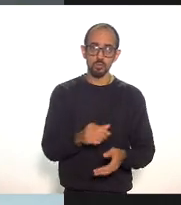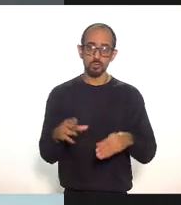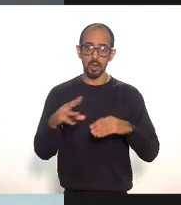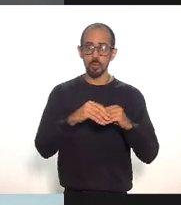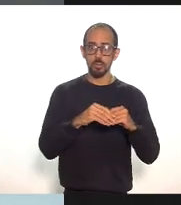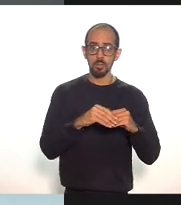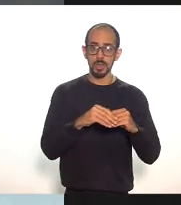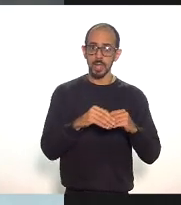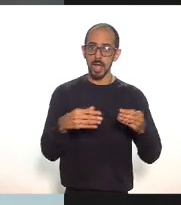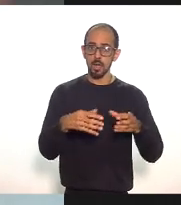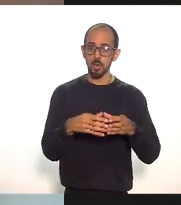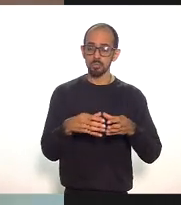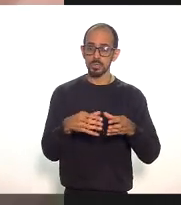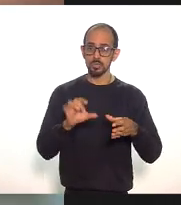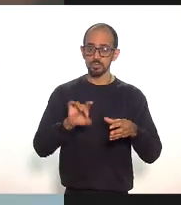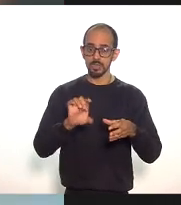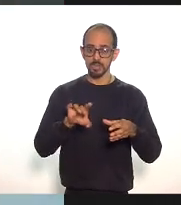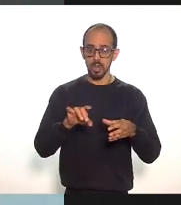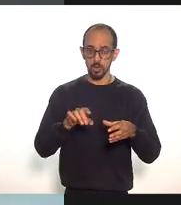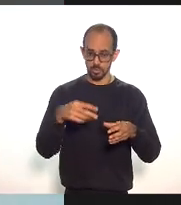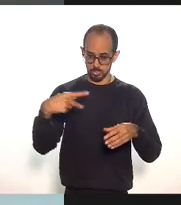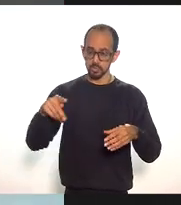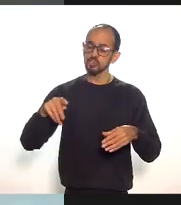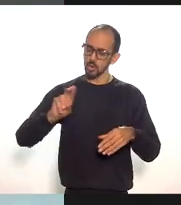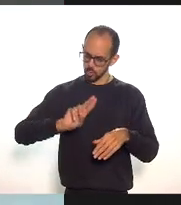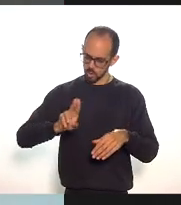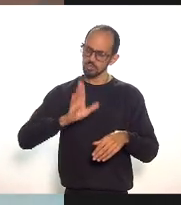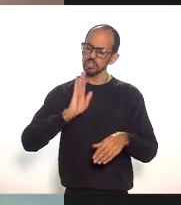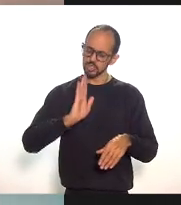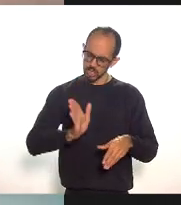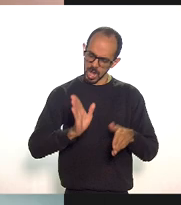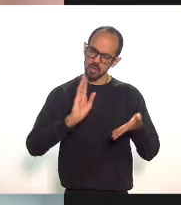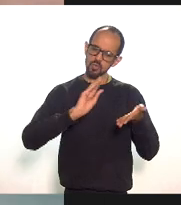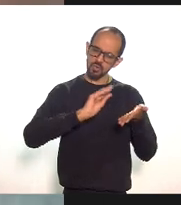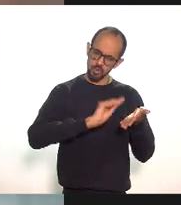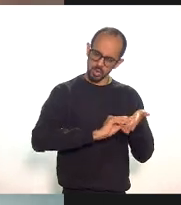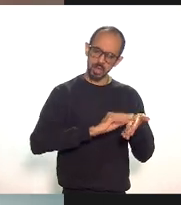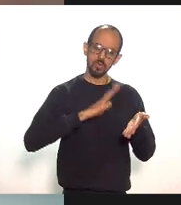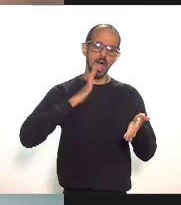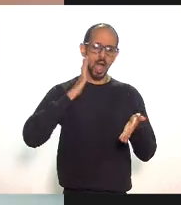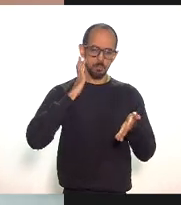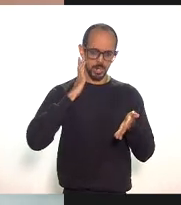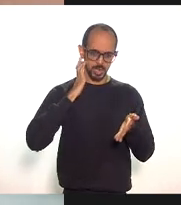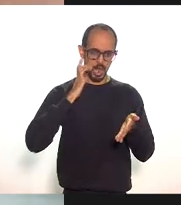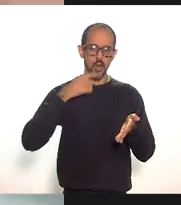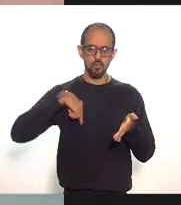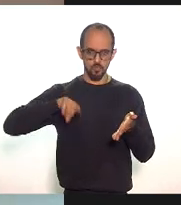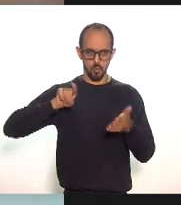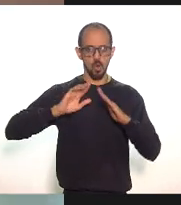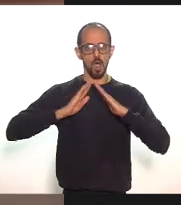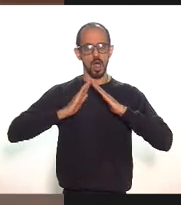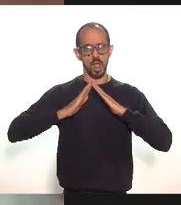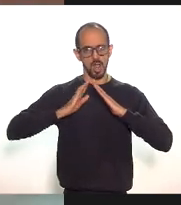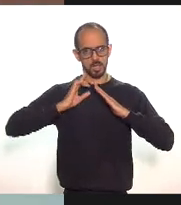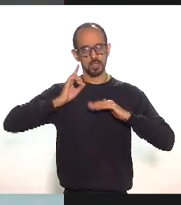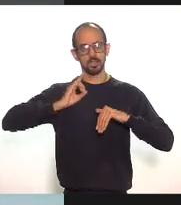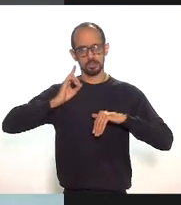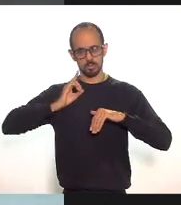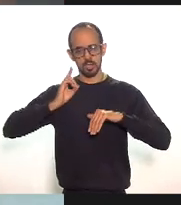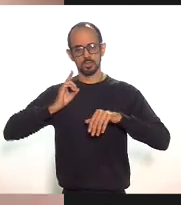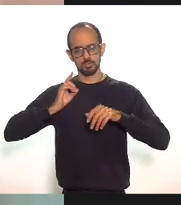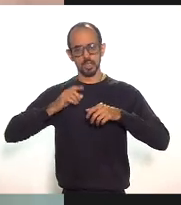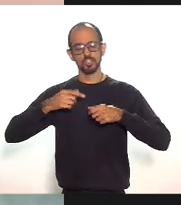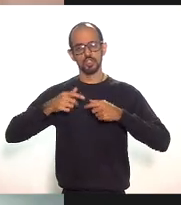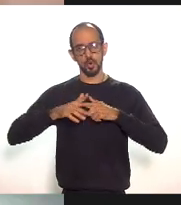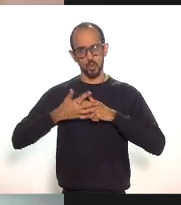essa comissão especial. E o seu nome está garantido. Amanhã eu vou descer, vou estar na Assembleia Legislativa, justamente para poder acertar